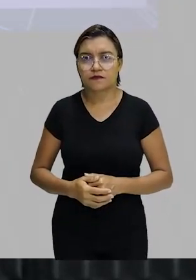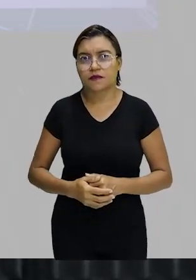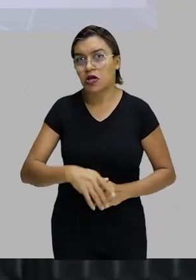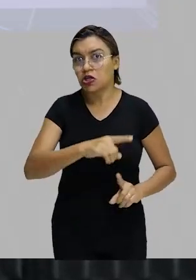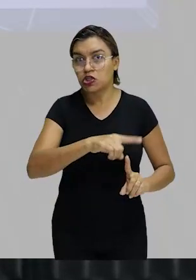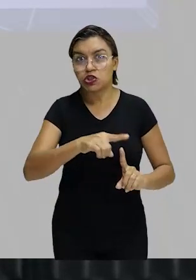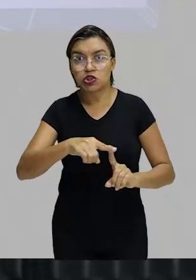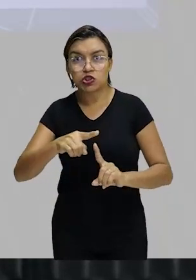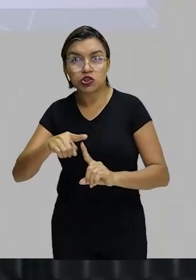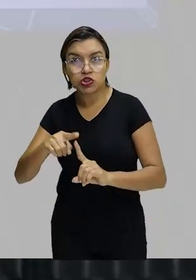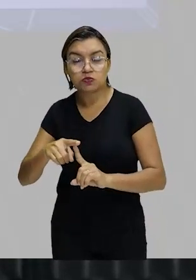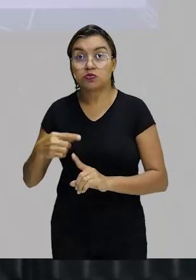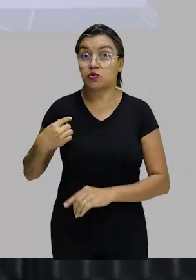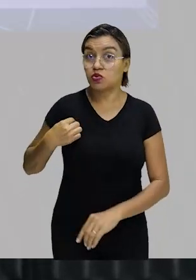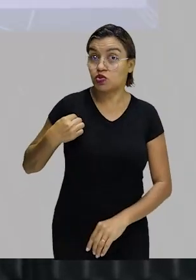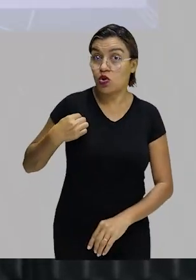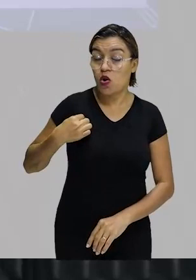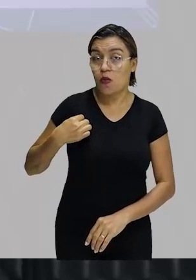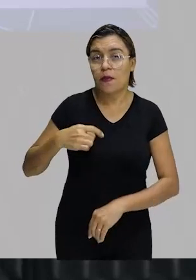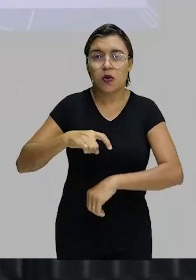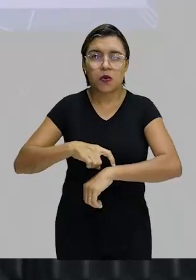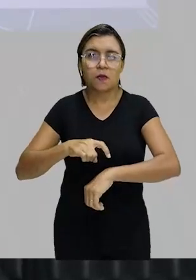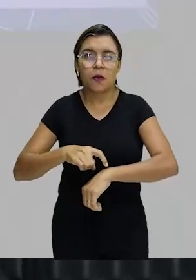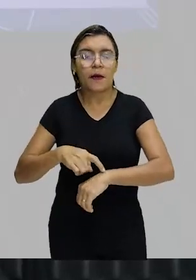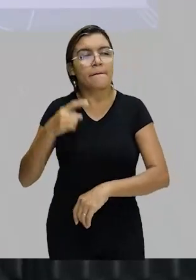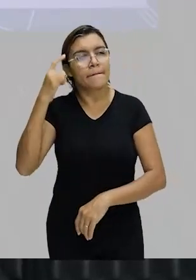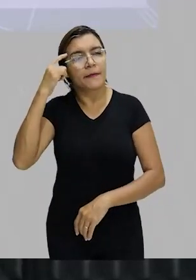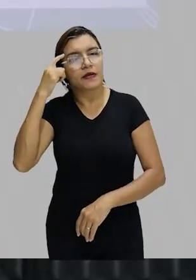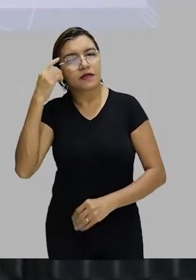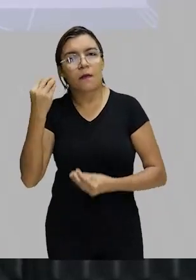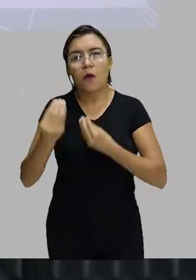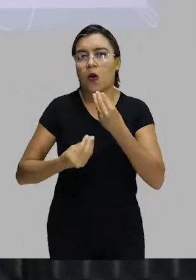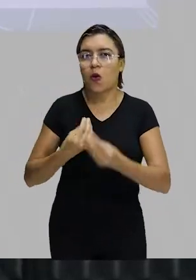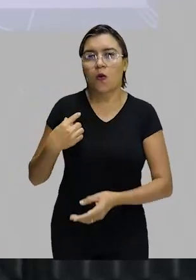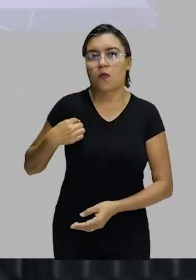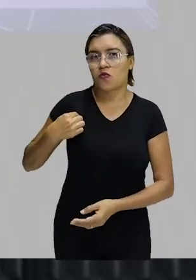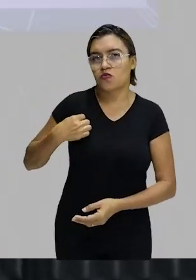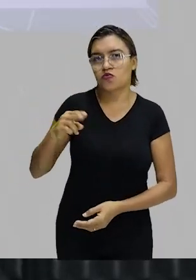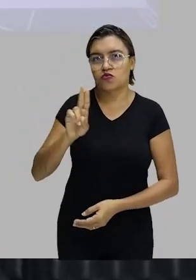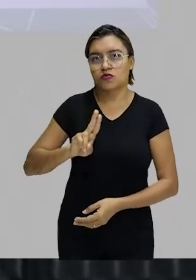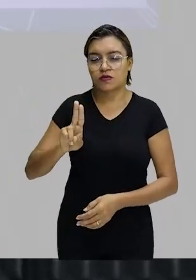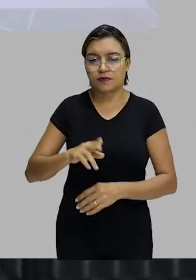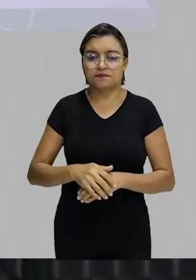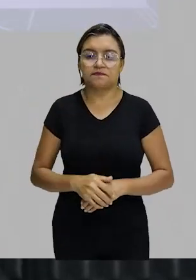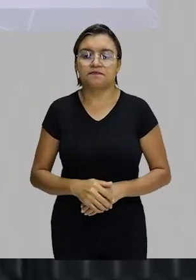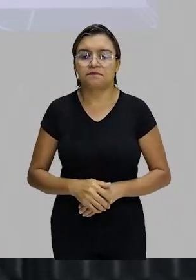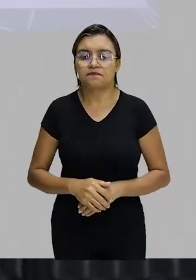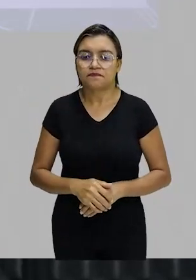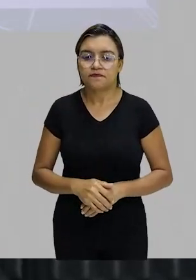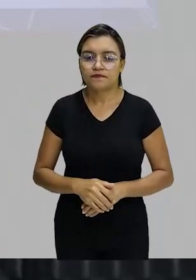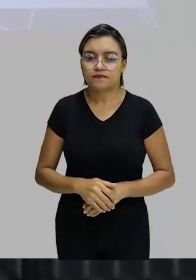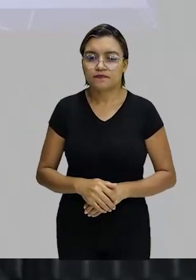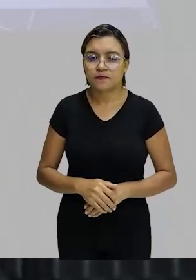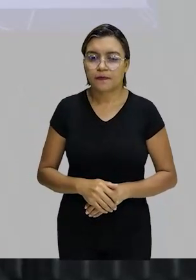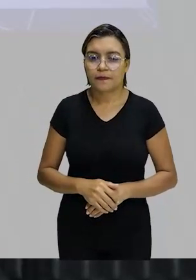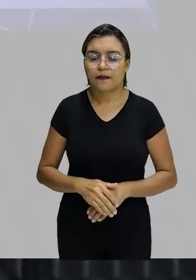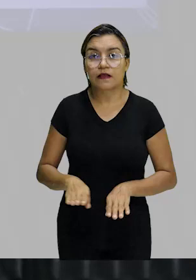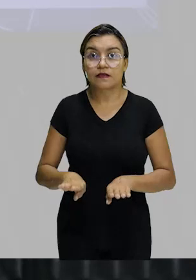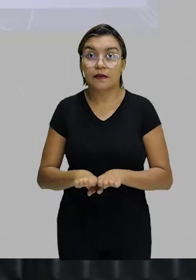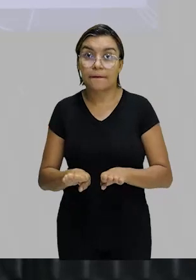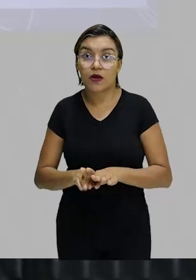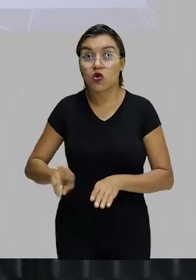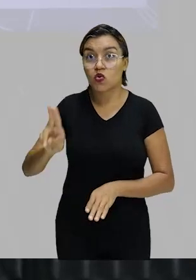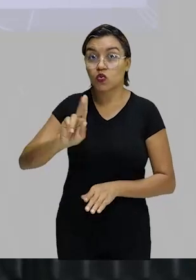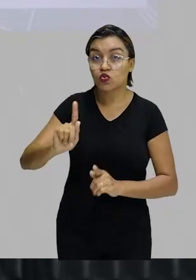vestimenta, então os nossos trajes, quando nós pensamos as roupas que nós utilizamos. The use of slang, o uso de